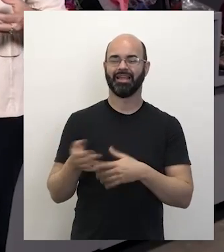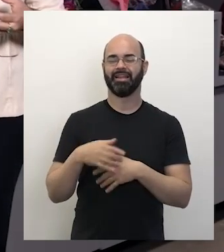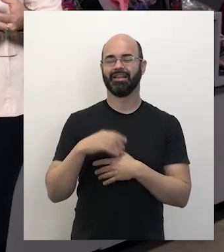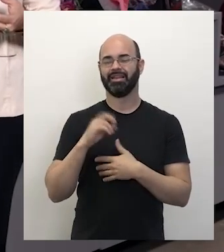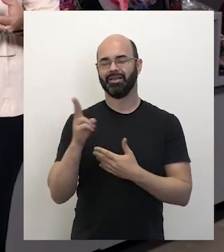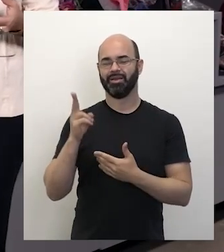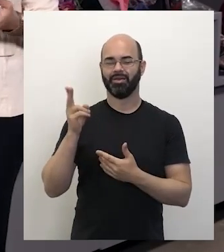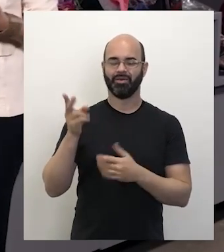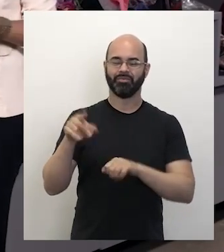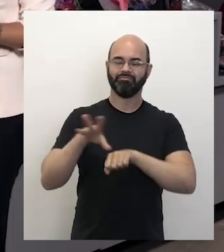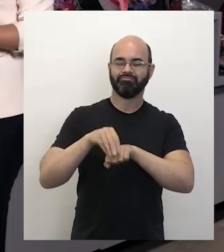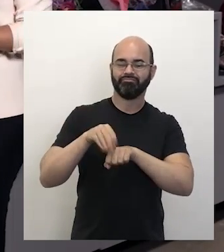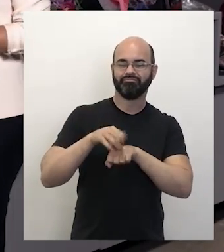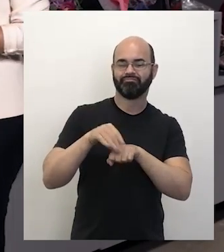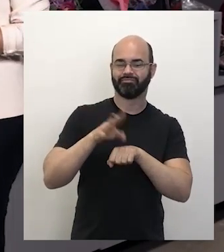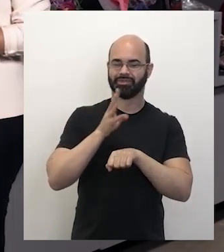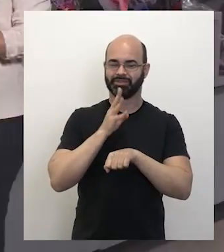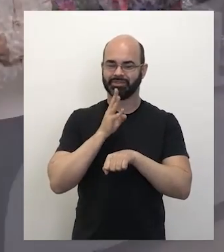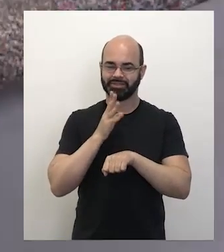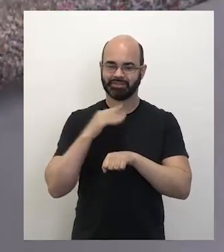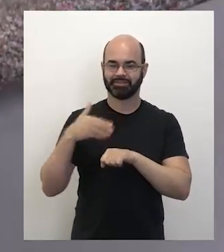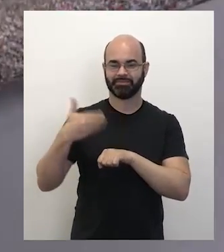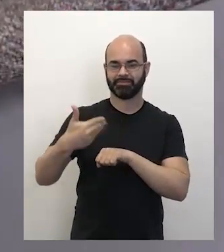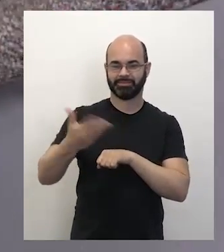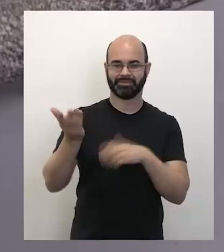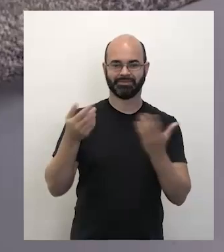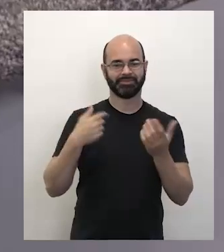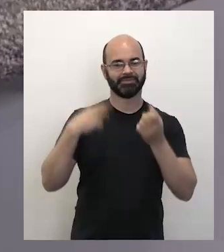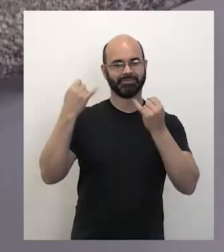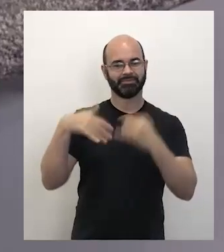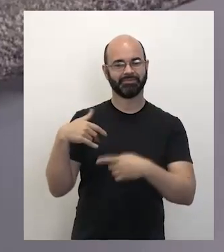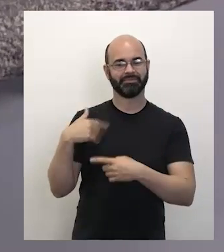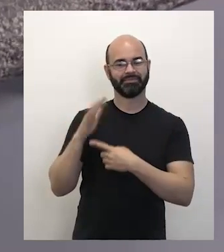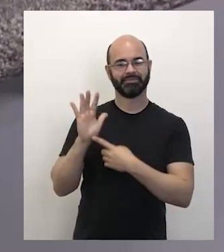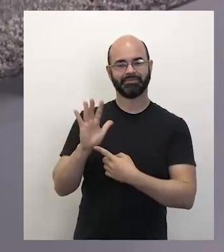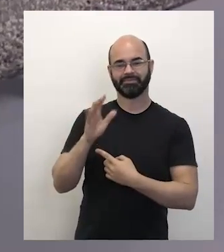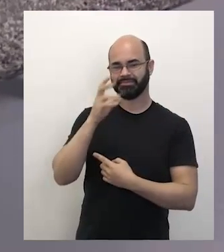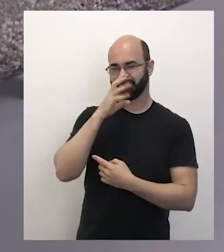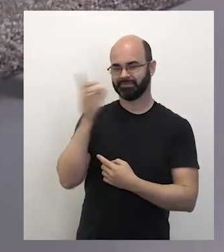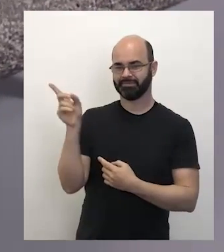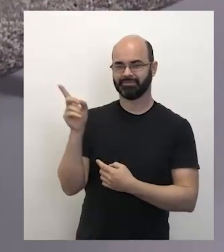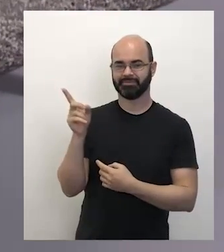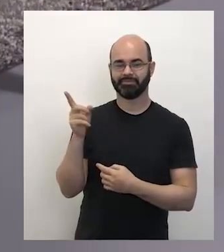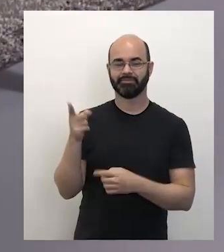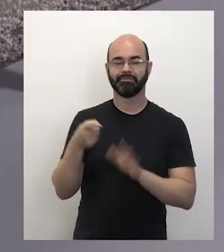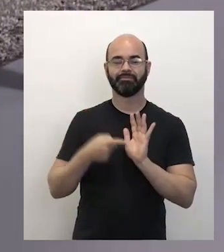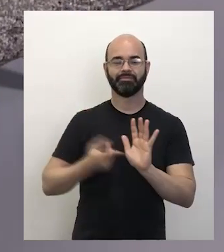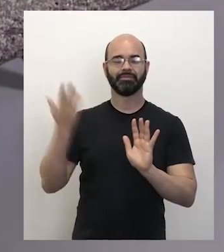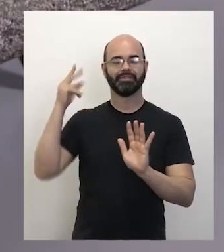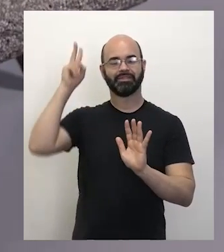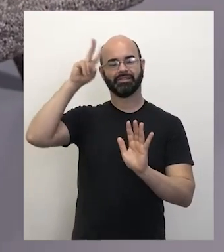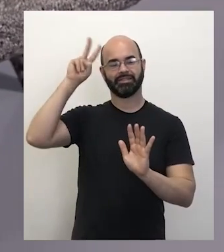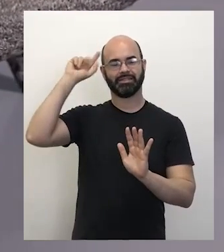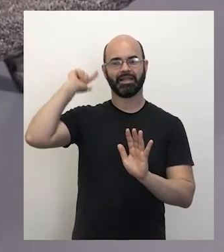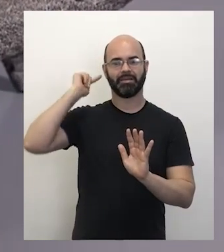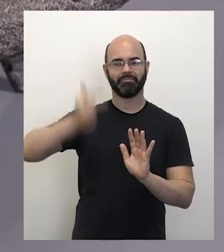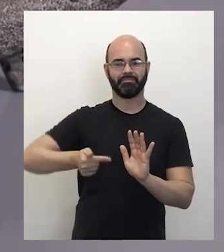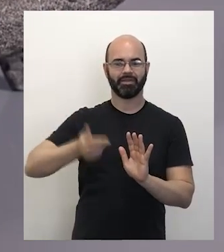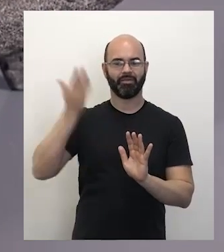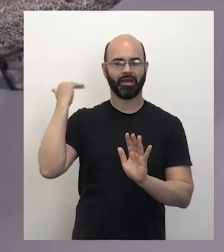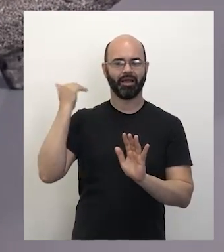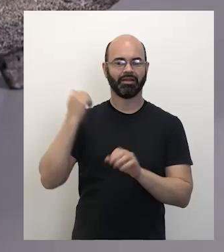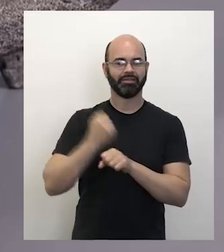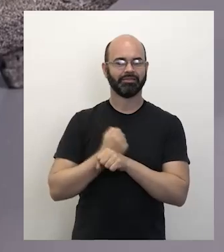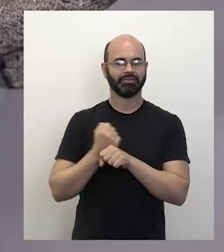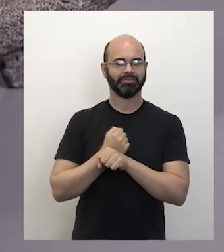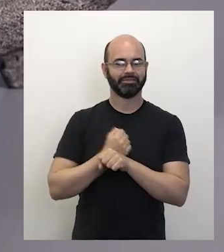de geração em geração e hoje nós temos aqui essa peça que remonta a uma história de 7 mil anos, uma técnica que foi utilizada aí há 7 mil